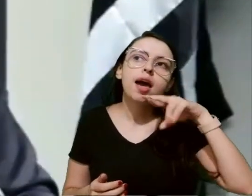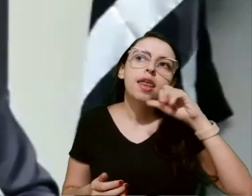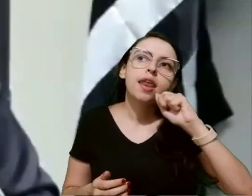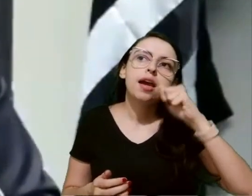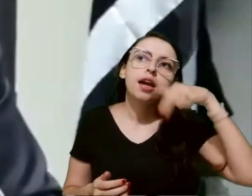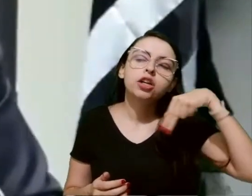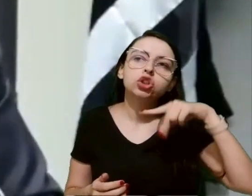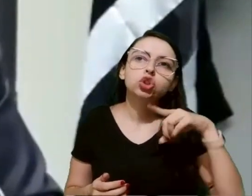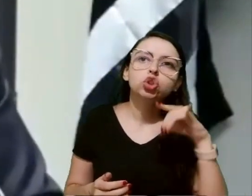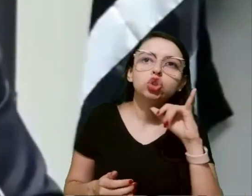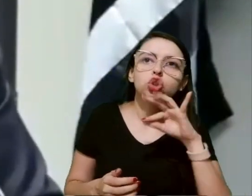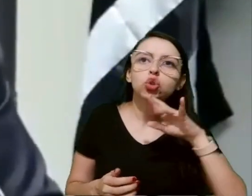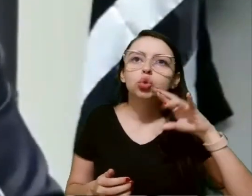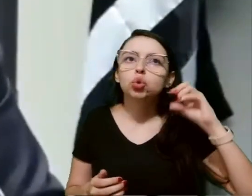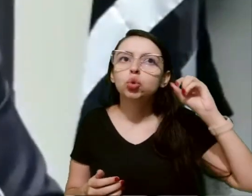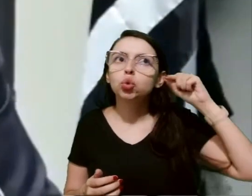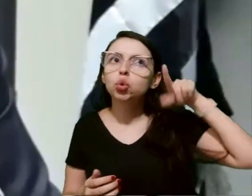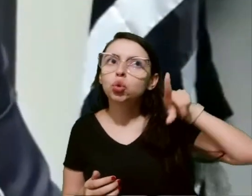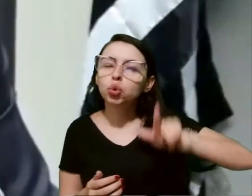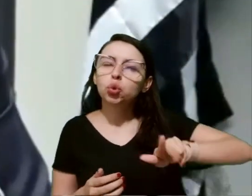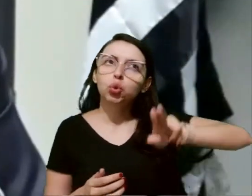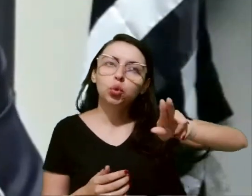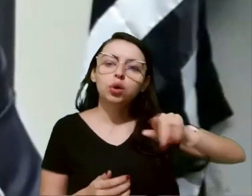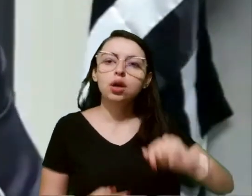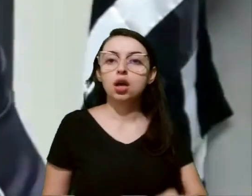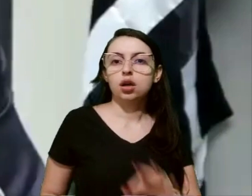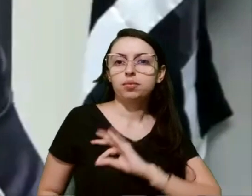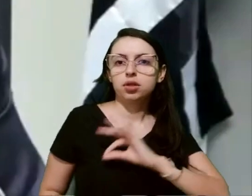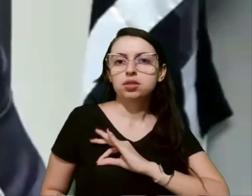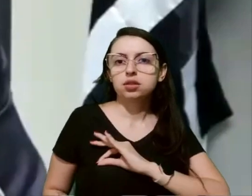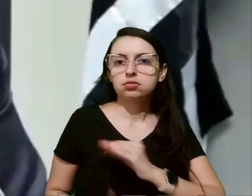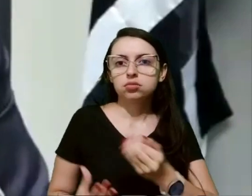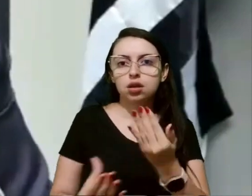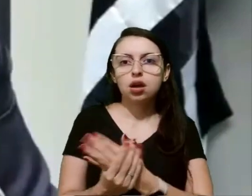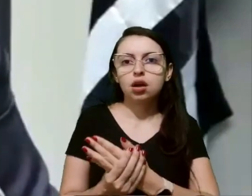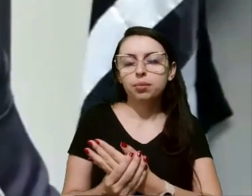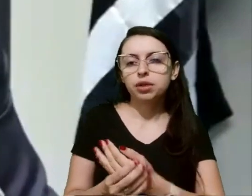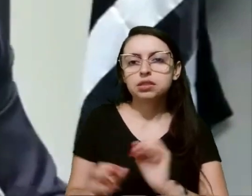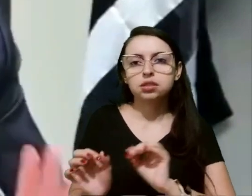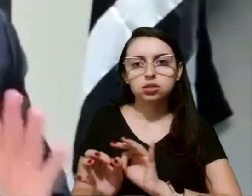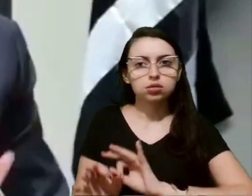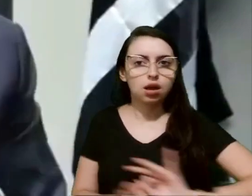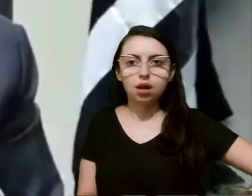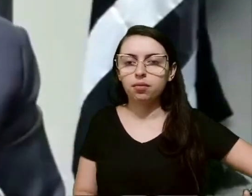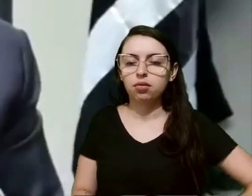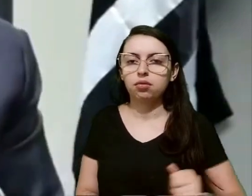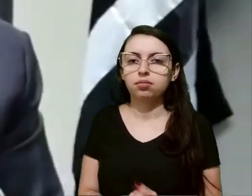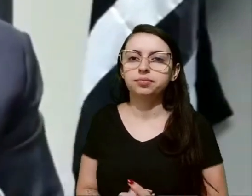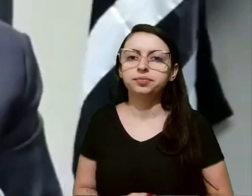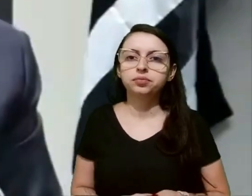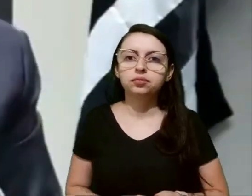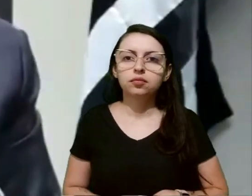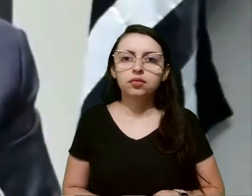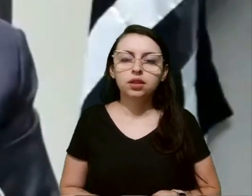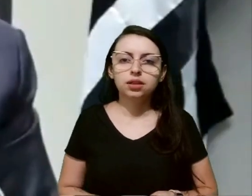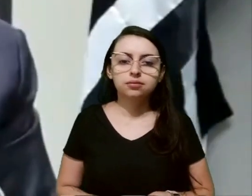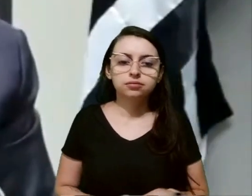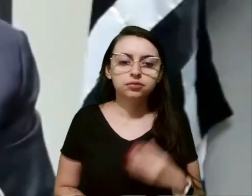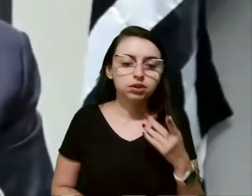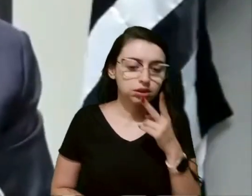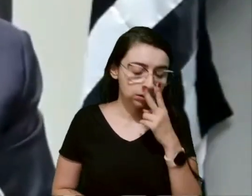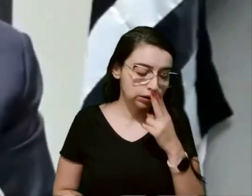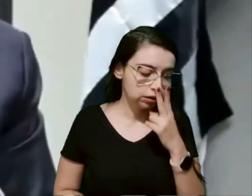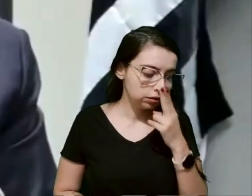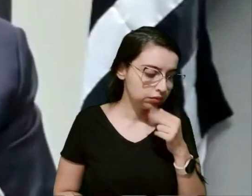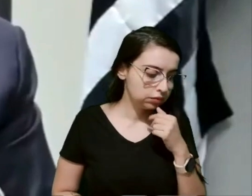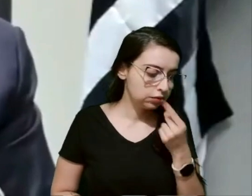E, no primeiro julgamento, os policiais foram todos absolvidos. Até com um argumento jurídico que, é uma coisa que eu sempre falo, assim, que me